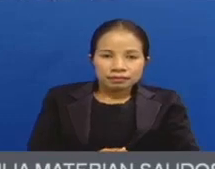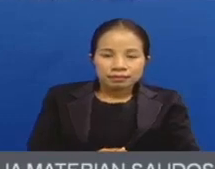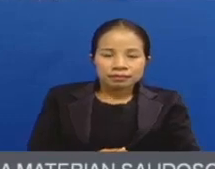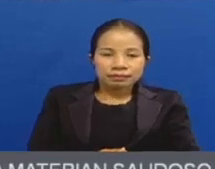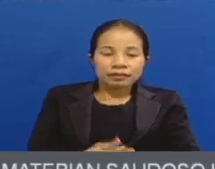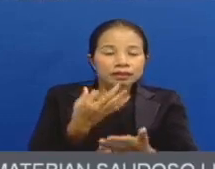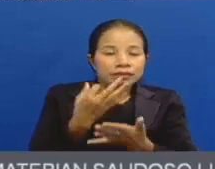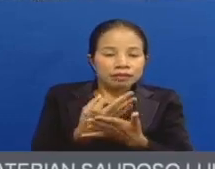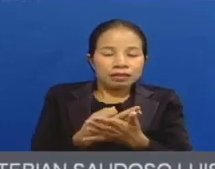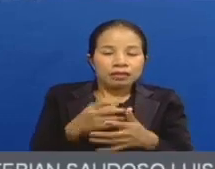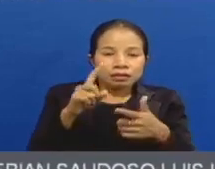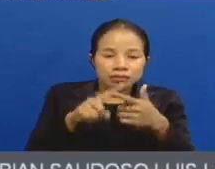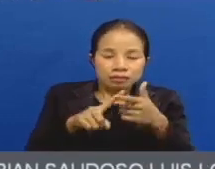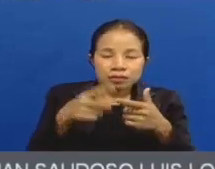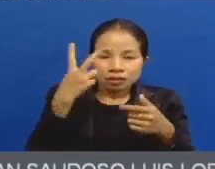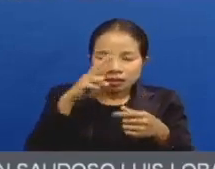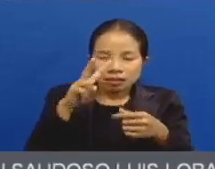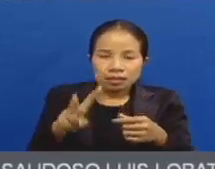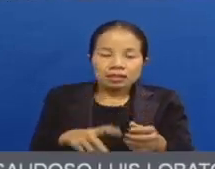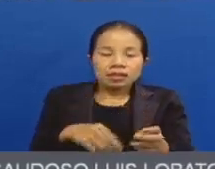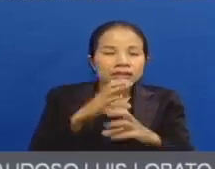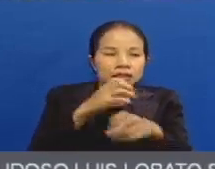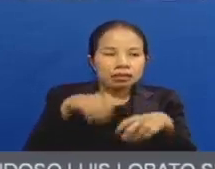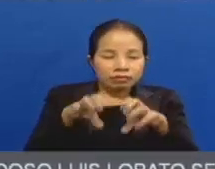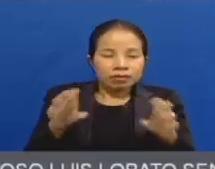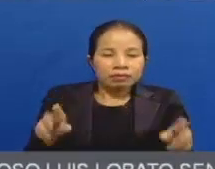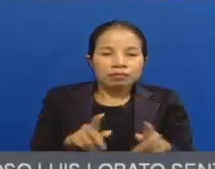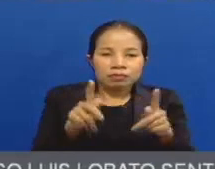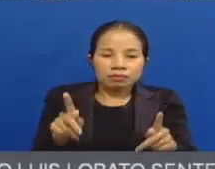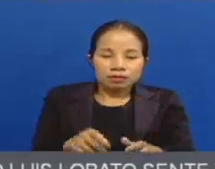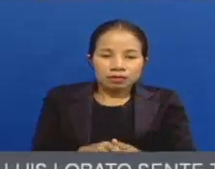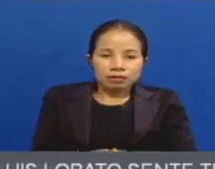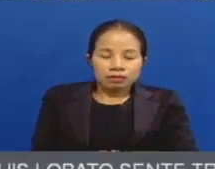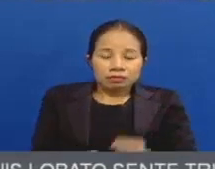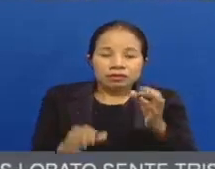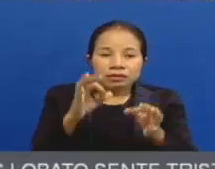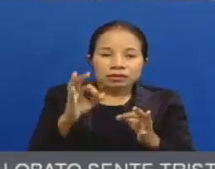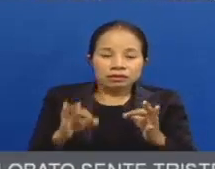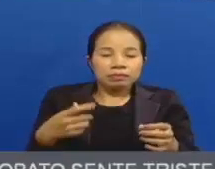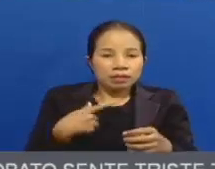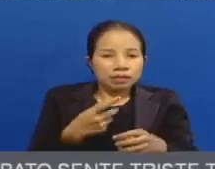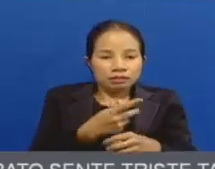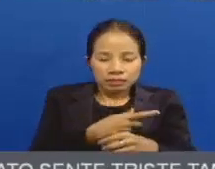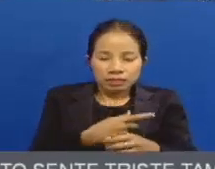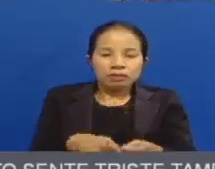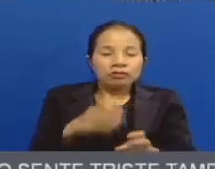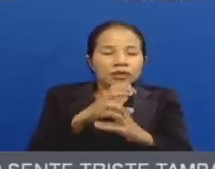finanças para depois estar em condição de ao leilão ao público. Tanto por enquanto é parlamento nem a